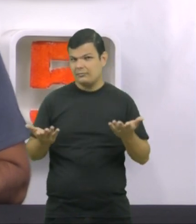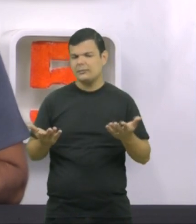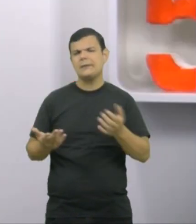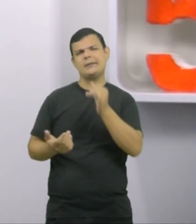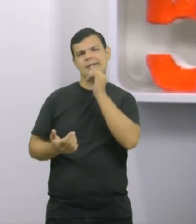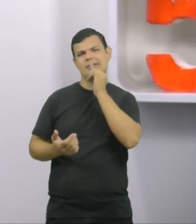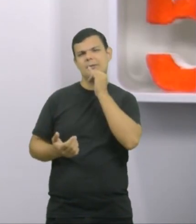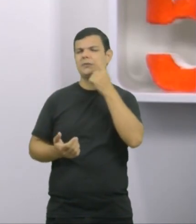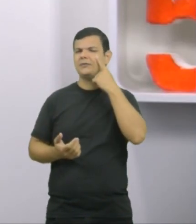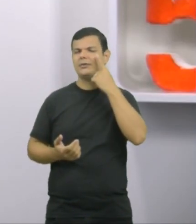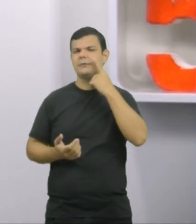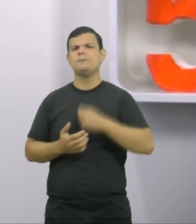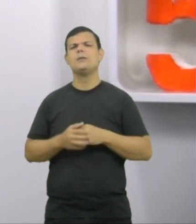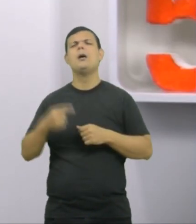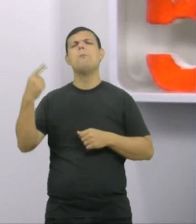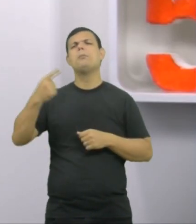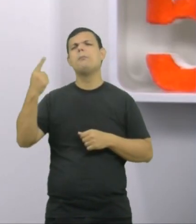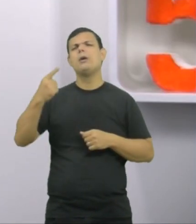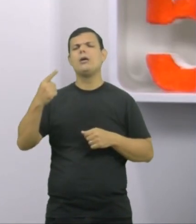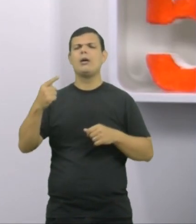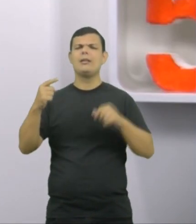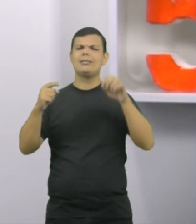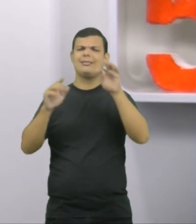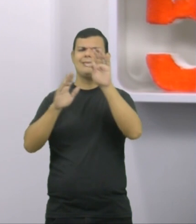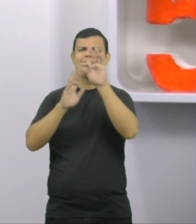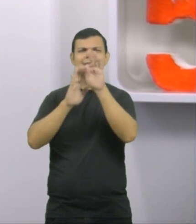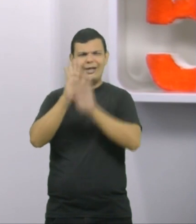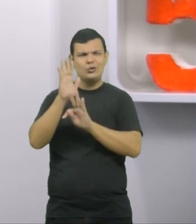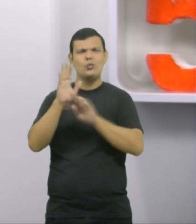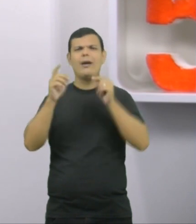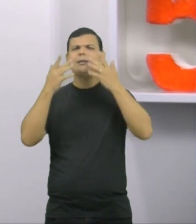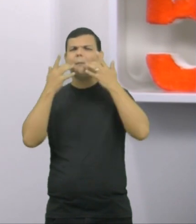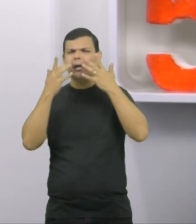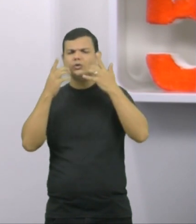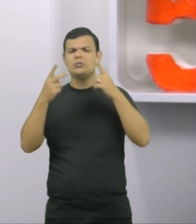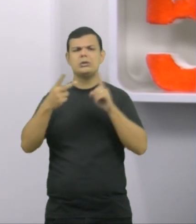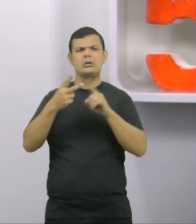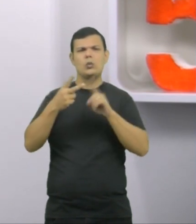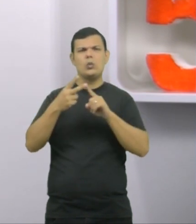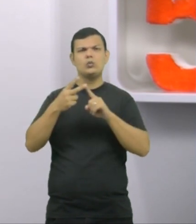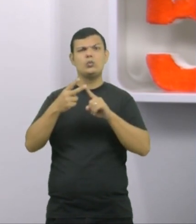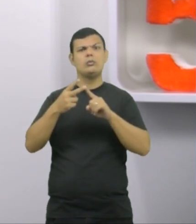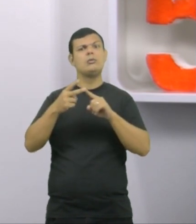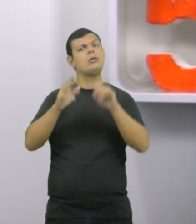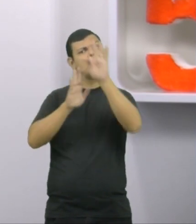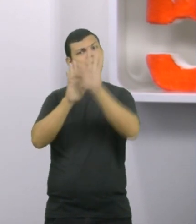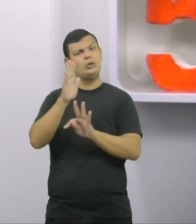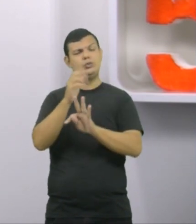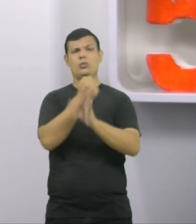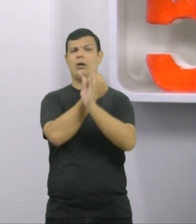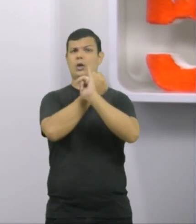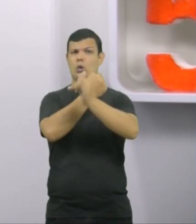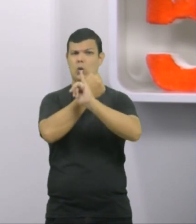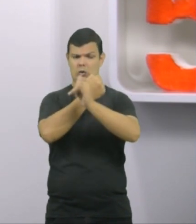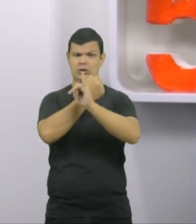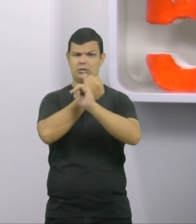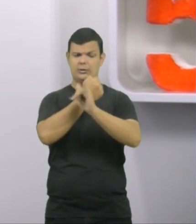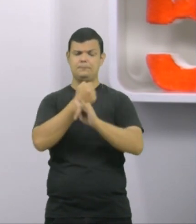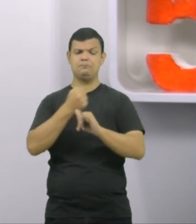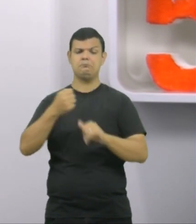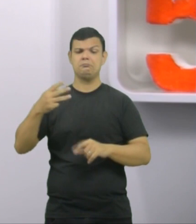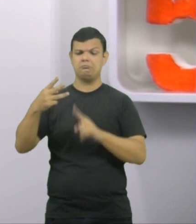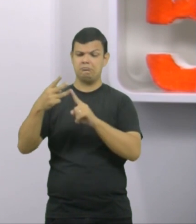ver? Vem cá, preste atenção comigo. Ó. O primeiro foi um texto dramático. O segundo foi uma crônica, né, que é uma narrativa do dia a dia.